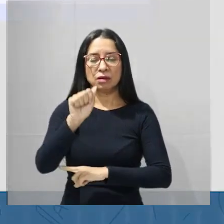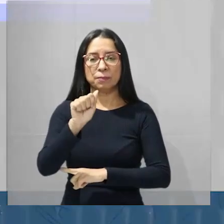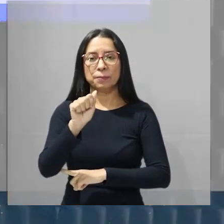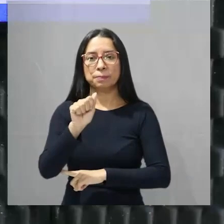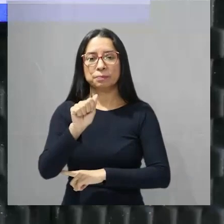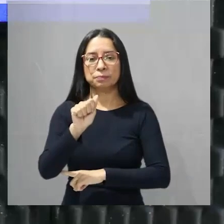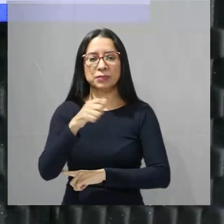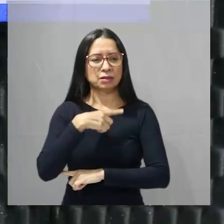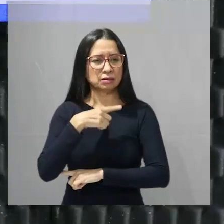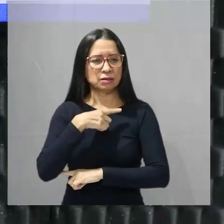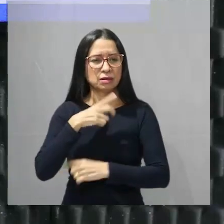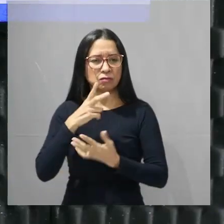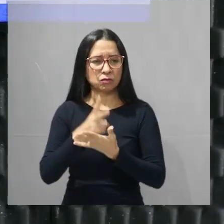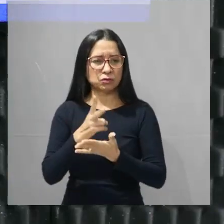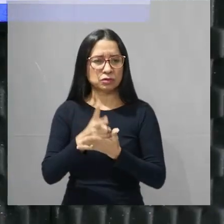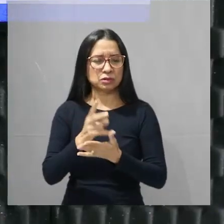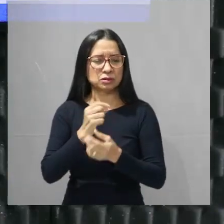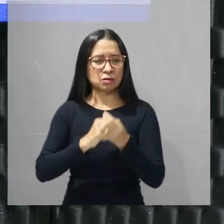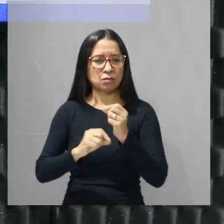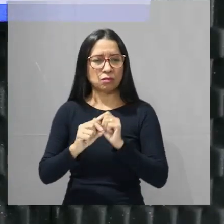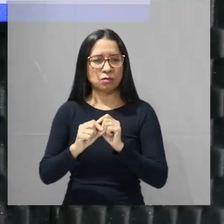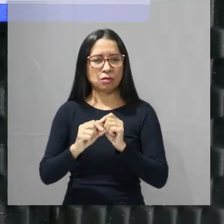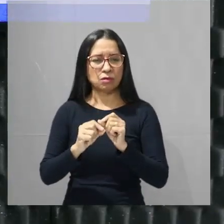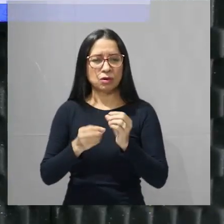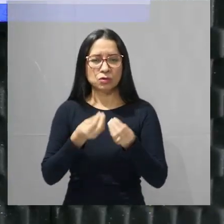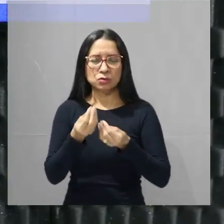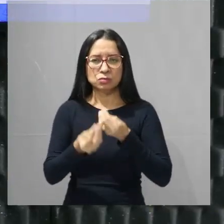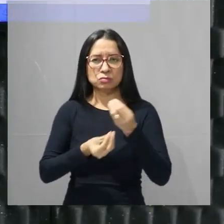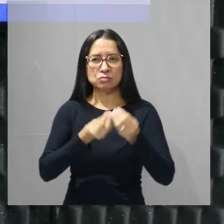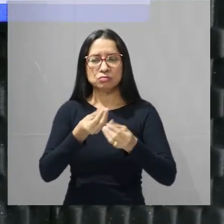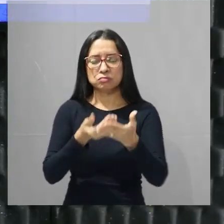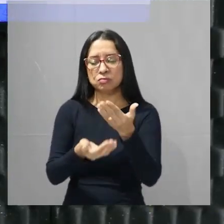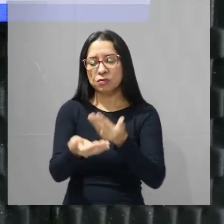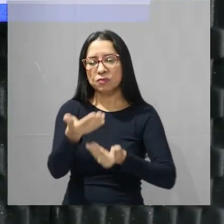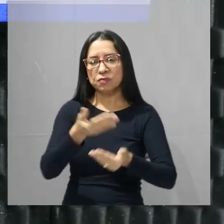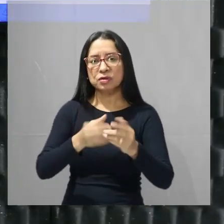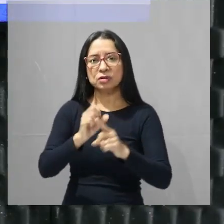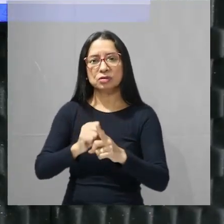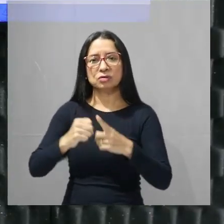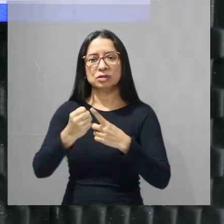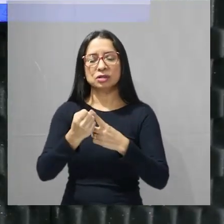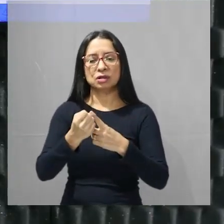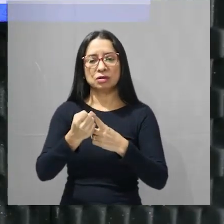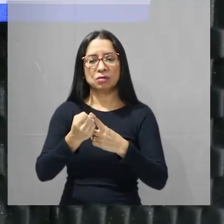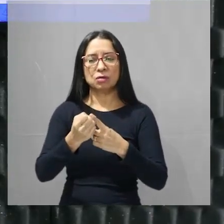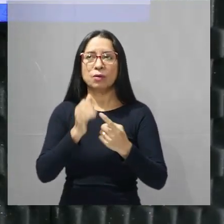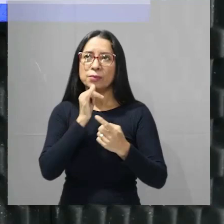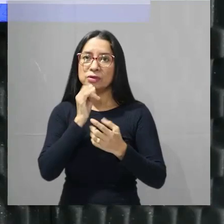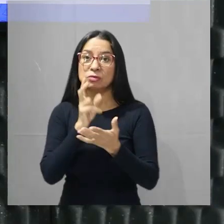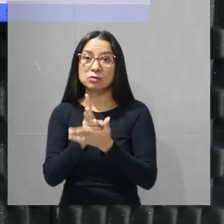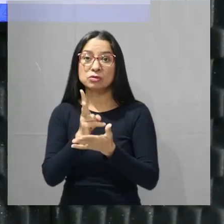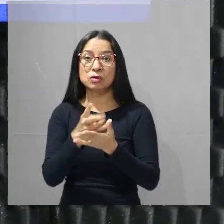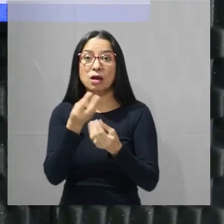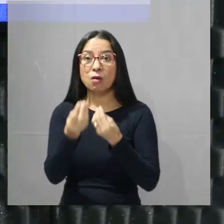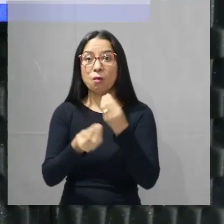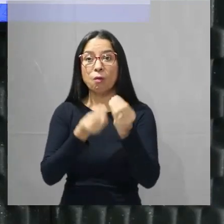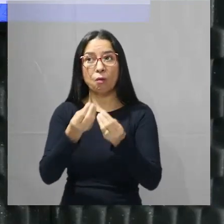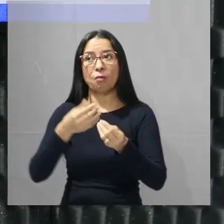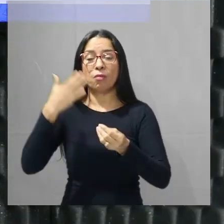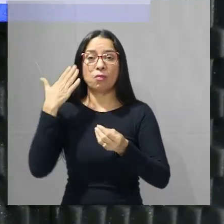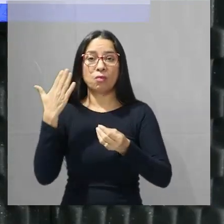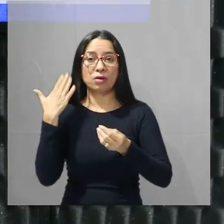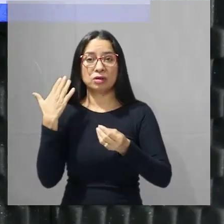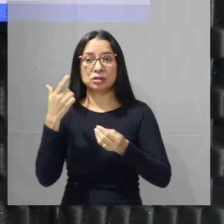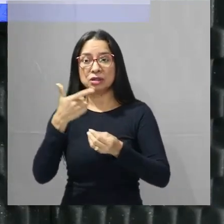Teve manutenção, o que seria, Marcos, essa manutenção dos modos de convívio social? Manter da forma que era 20, 30 anos atrás. Nunca. O texto está sendo